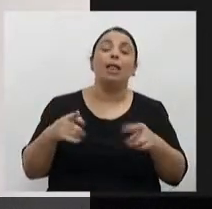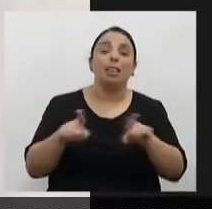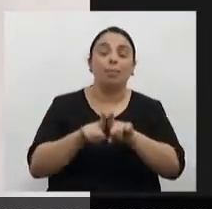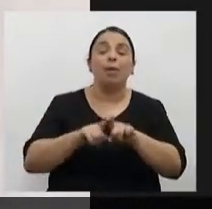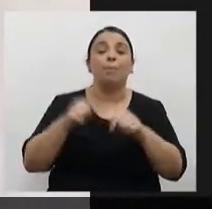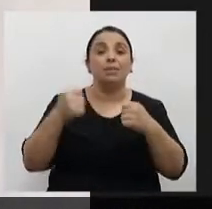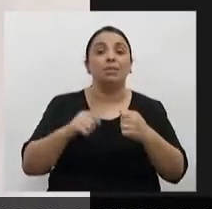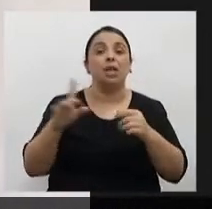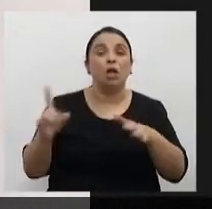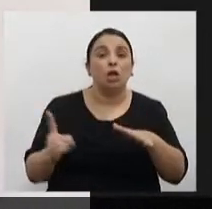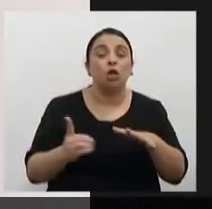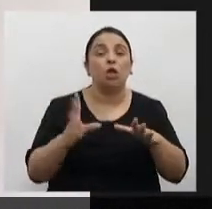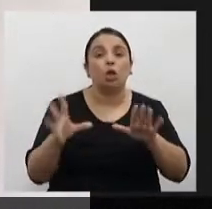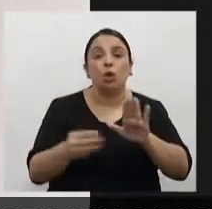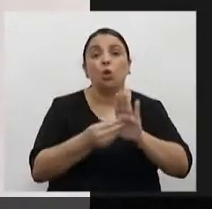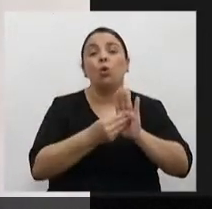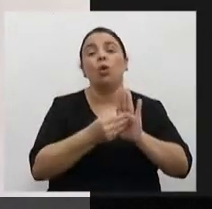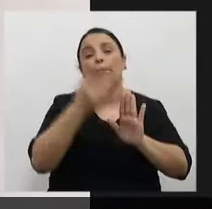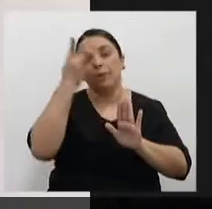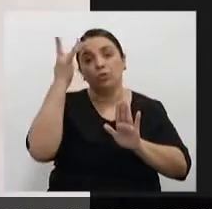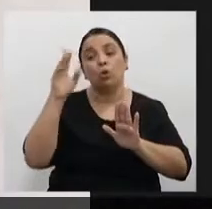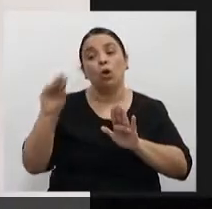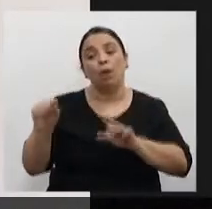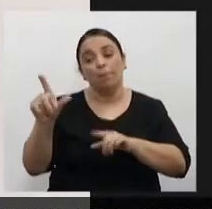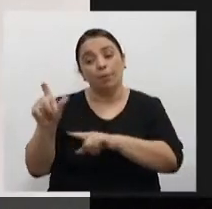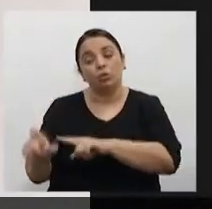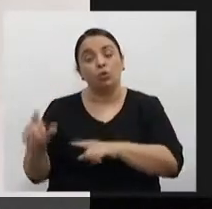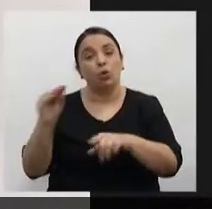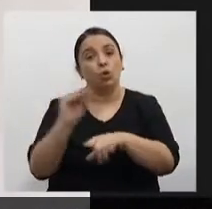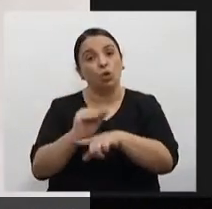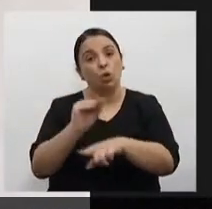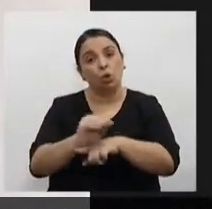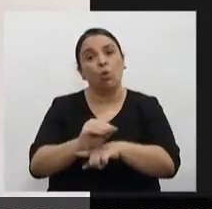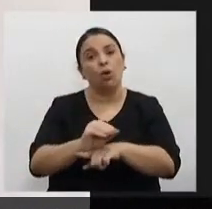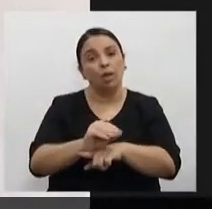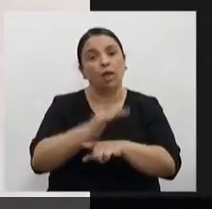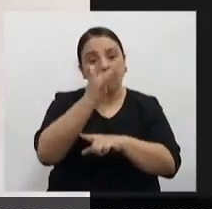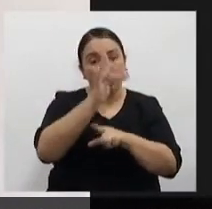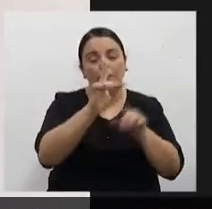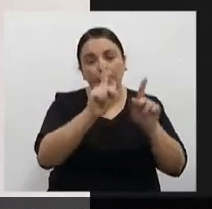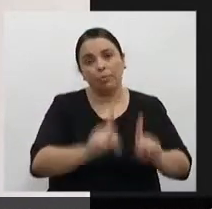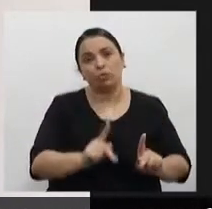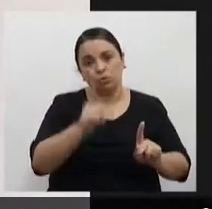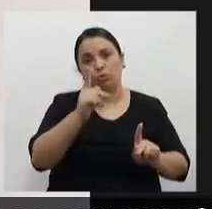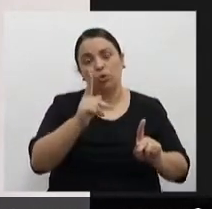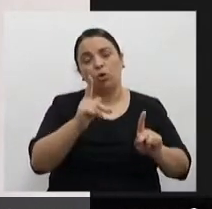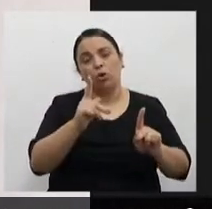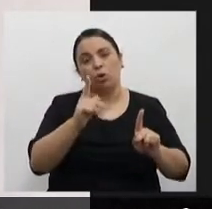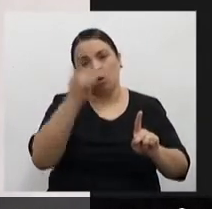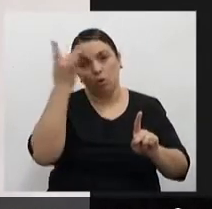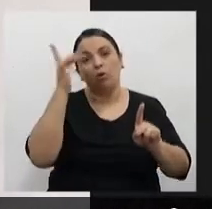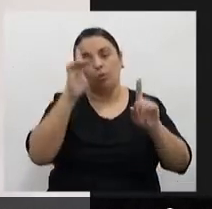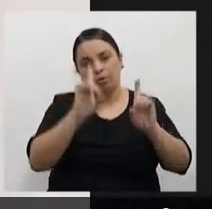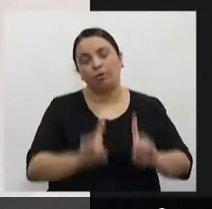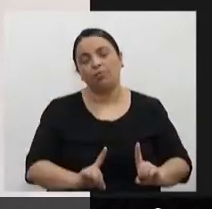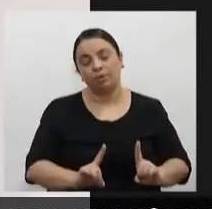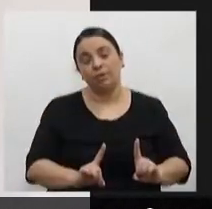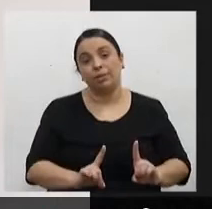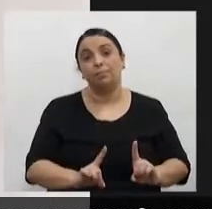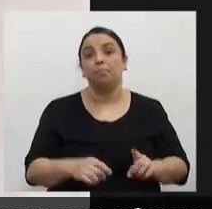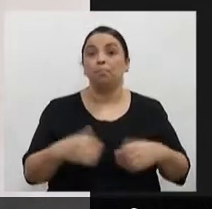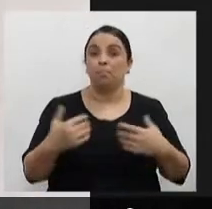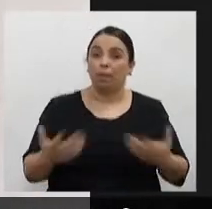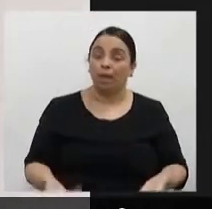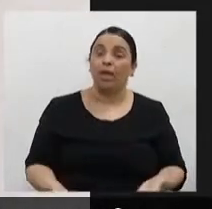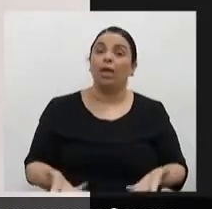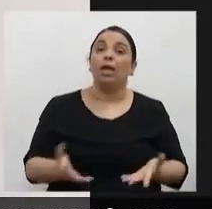muito importante. Até porque a vacina, ela não garante, até porque a gente tem as alterações, né, o tempo todo, as variantes, que